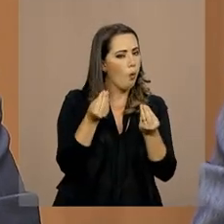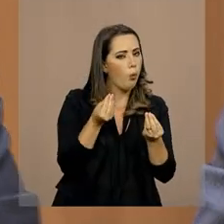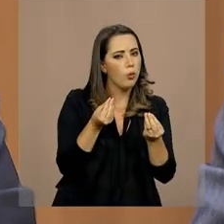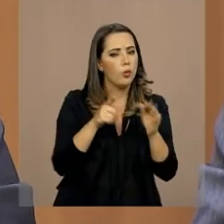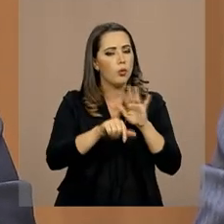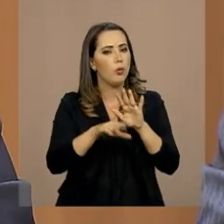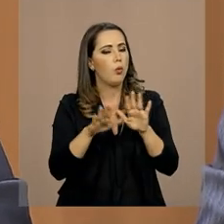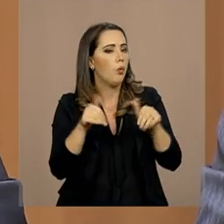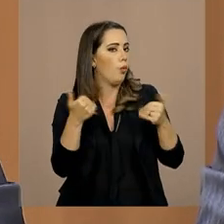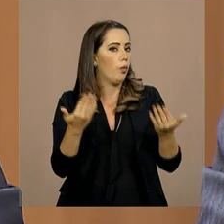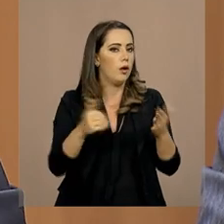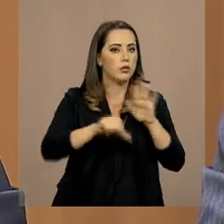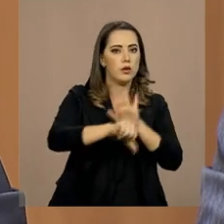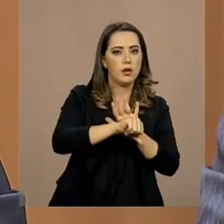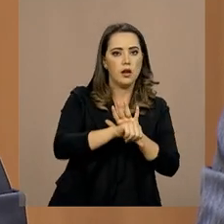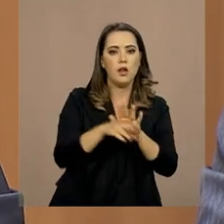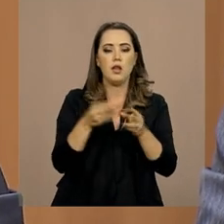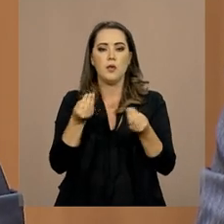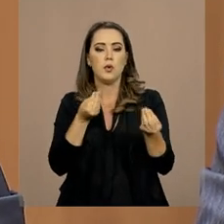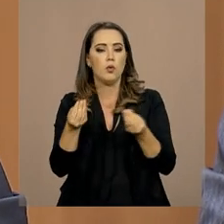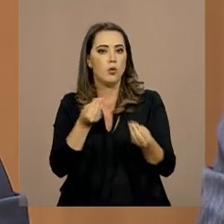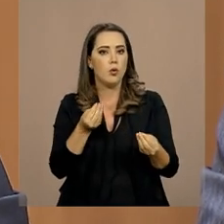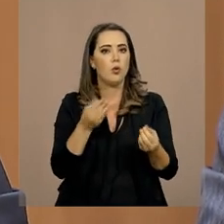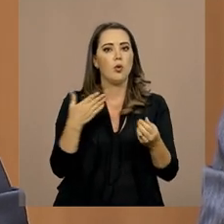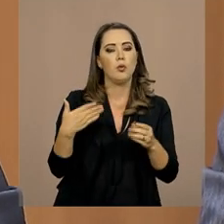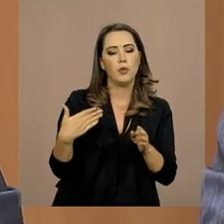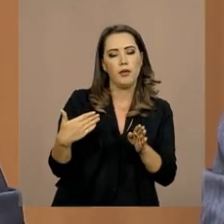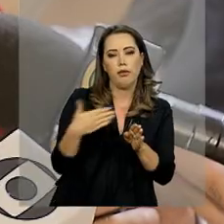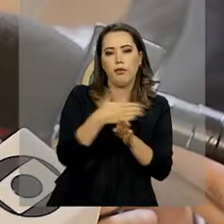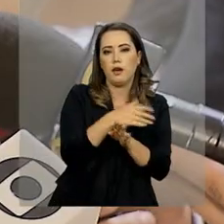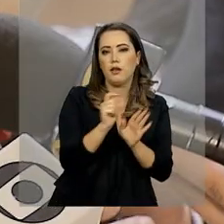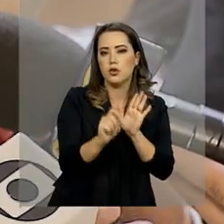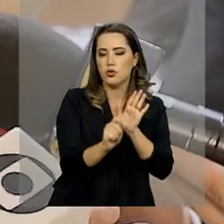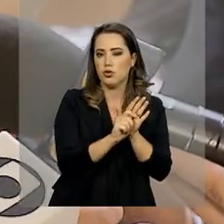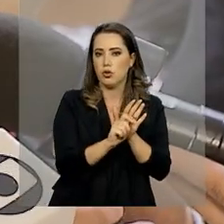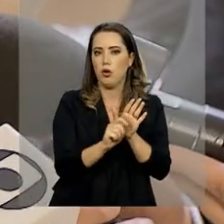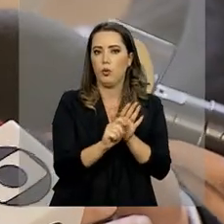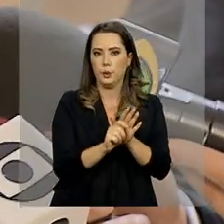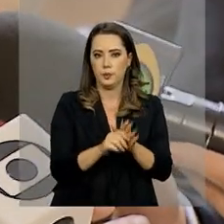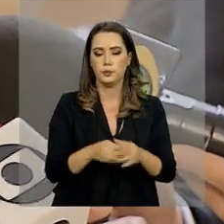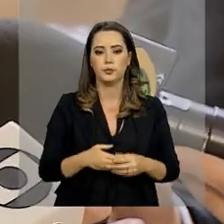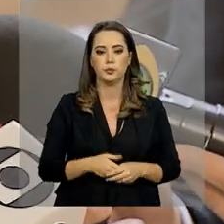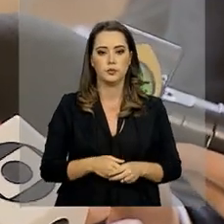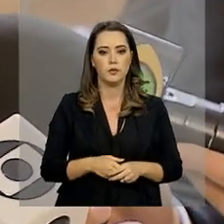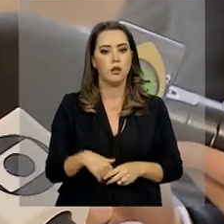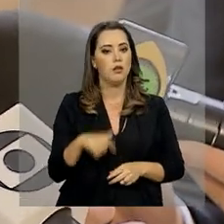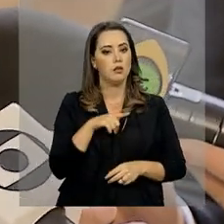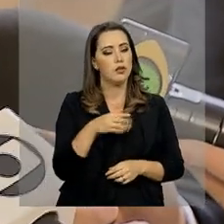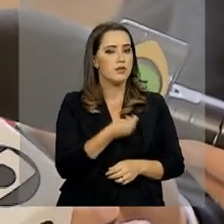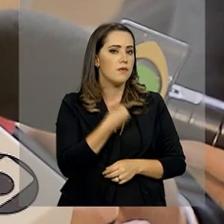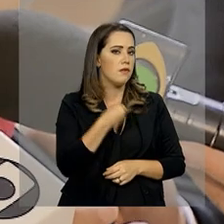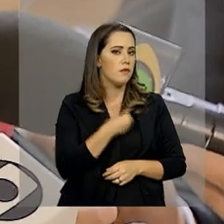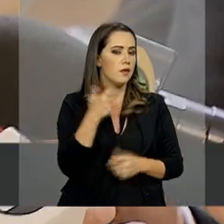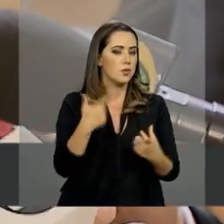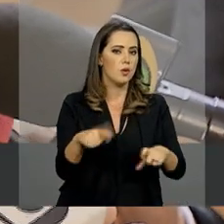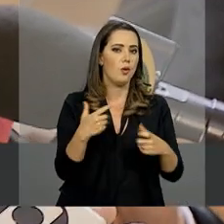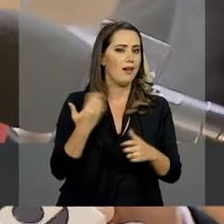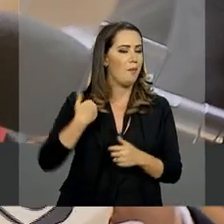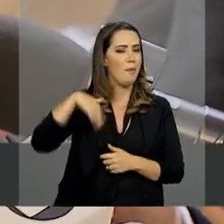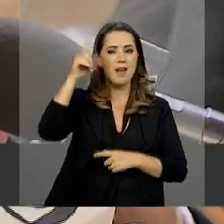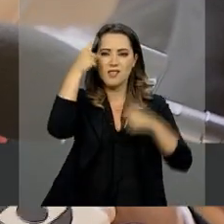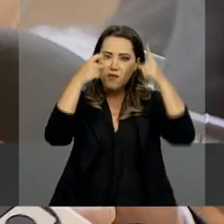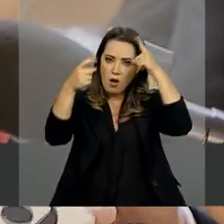sistema prisional o tráfico de drogas ea segurança nas fronteiras onde nós moramos no continente que tem mais a violência